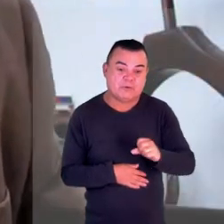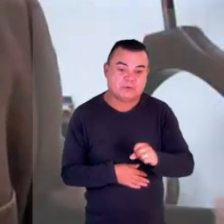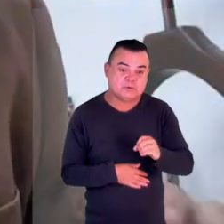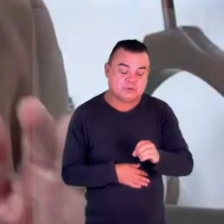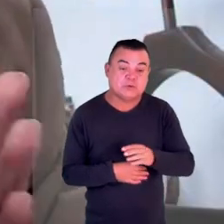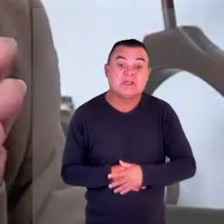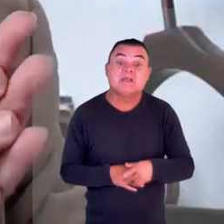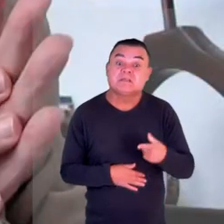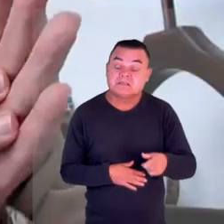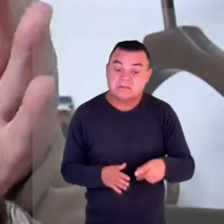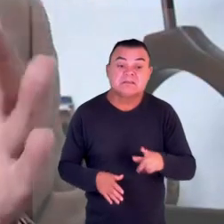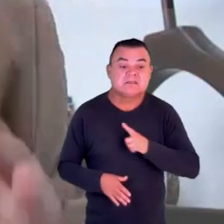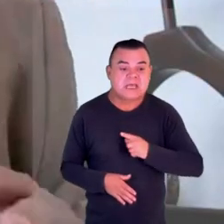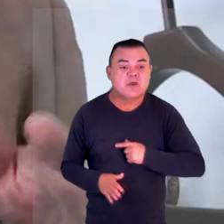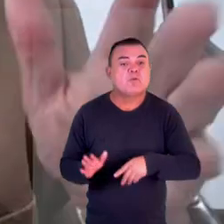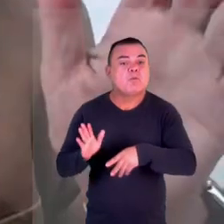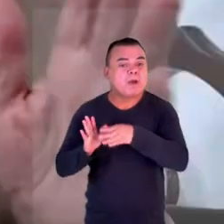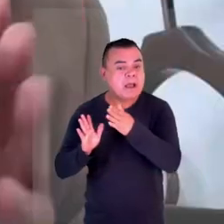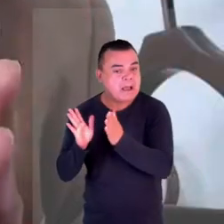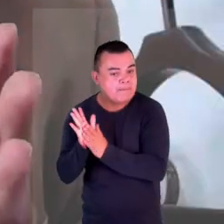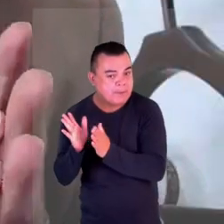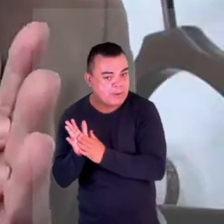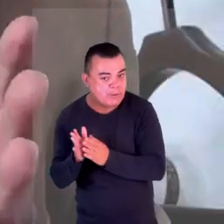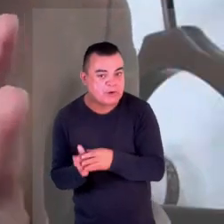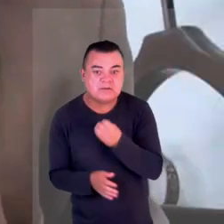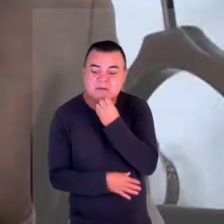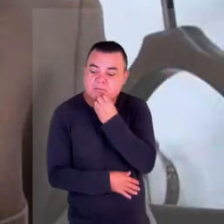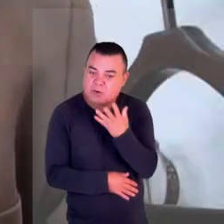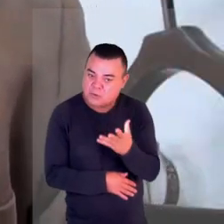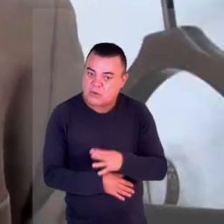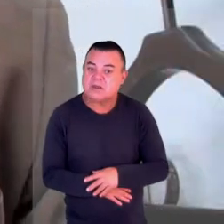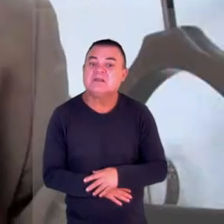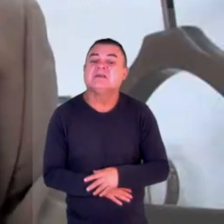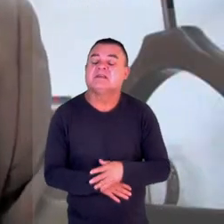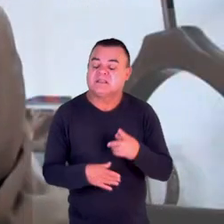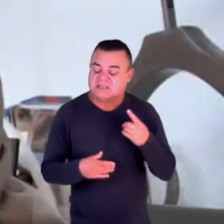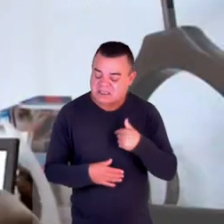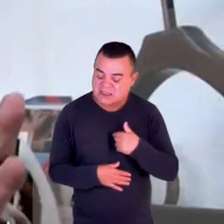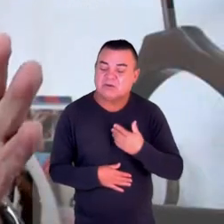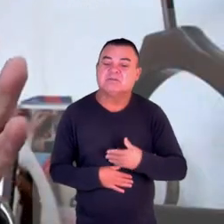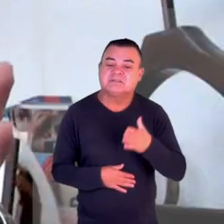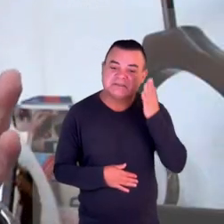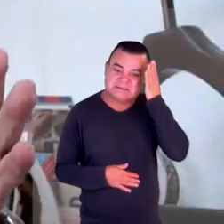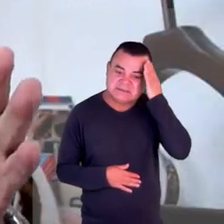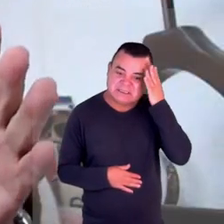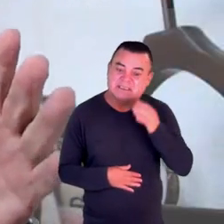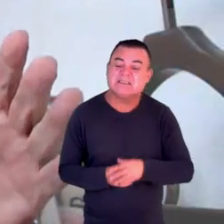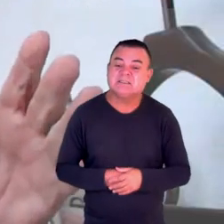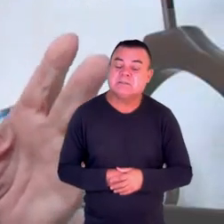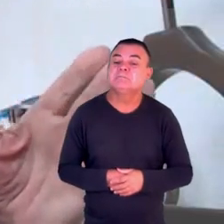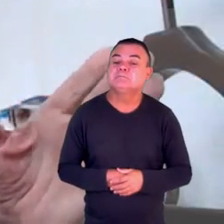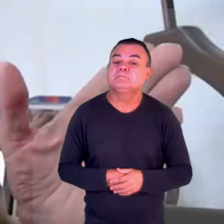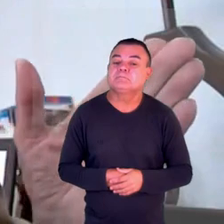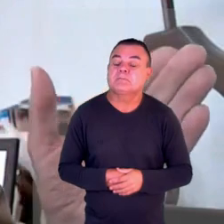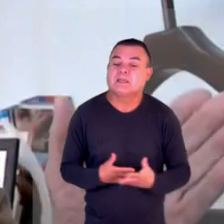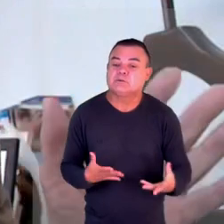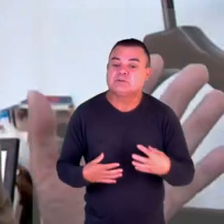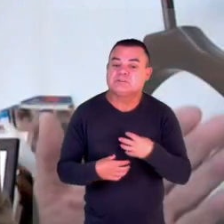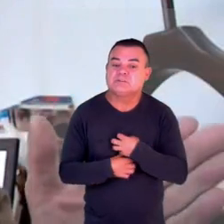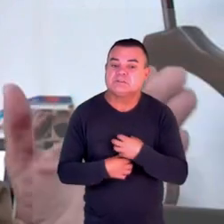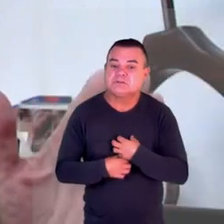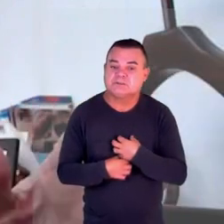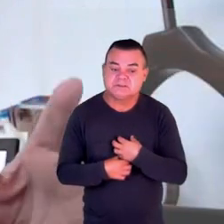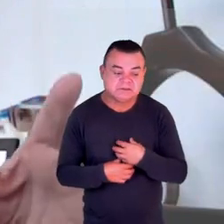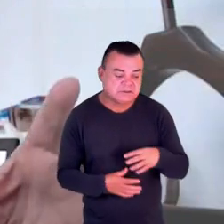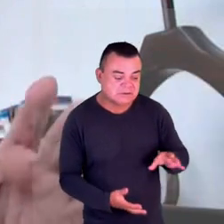soldado dessa dessa caminhada ada aí do comandante Afonso no sentido de que as as áreas